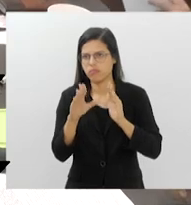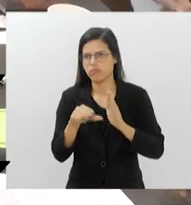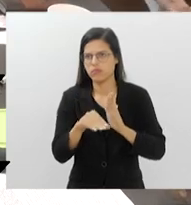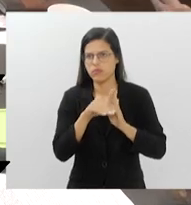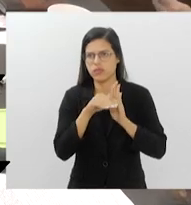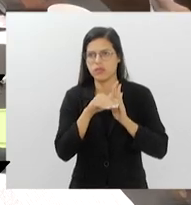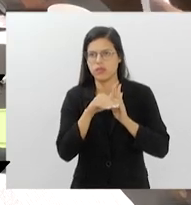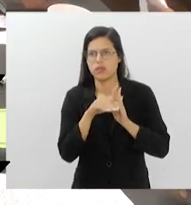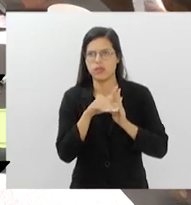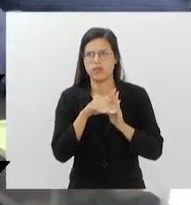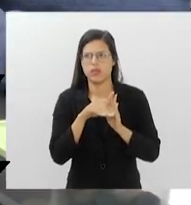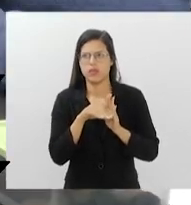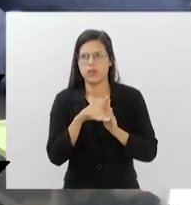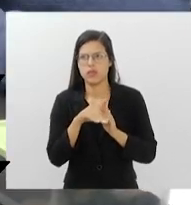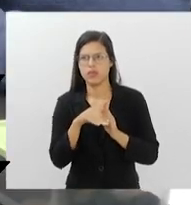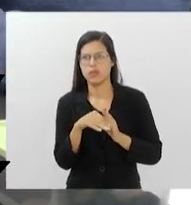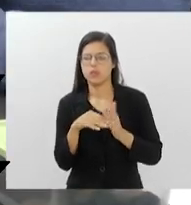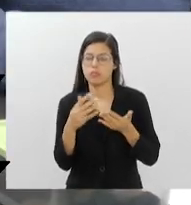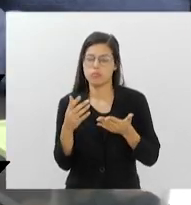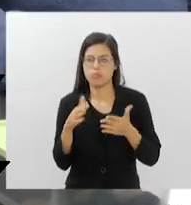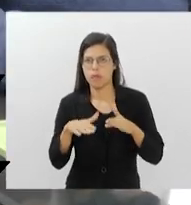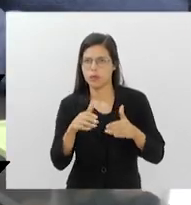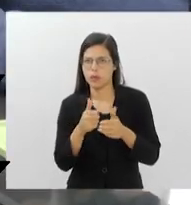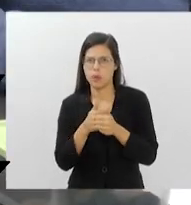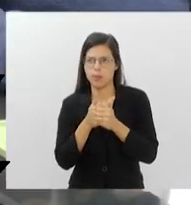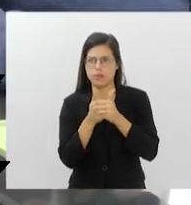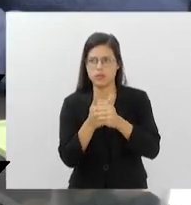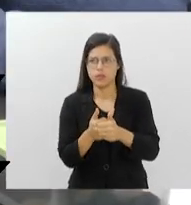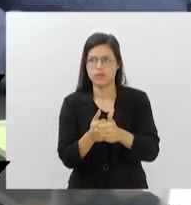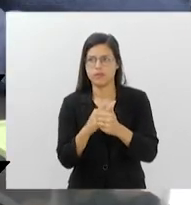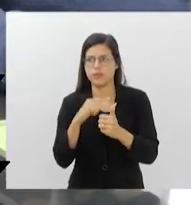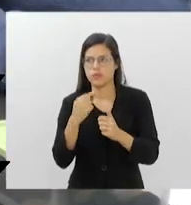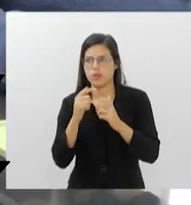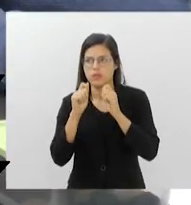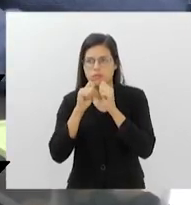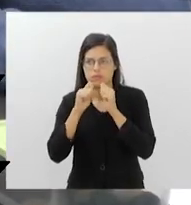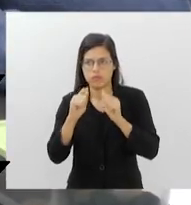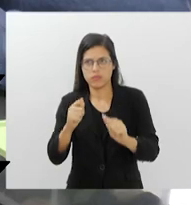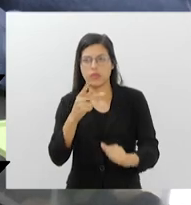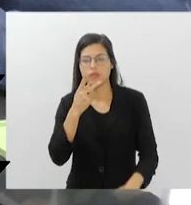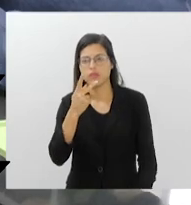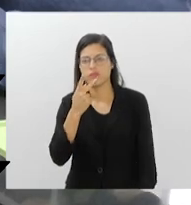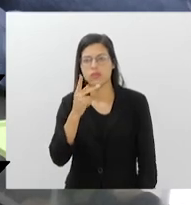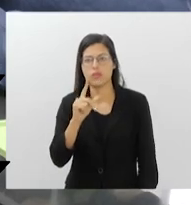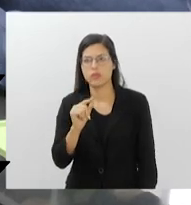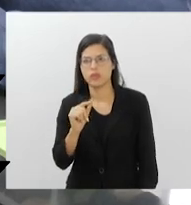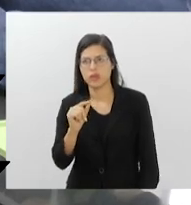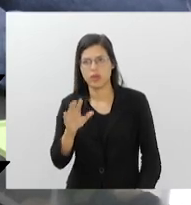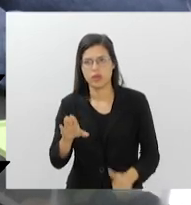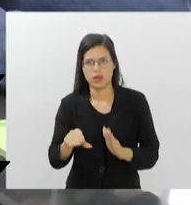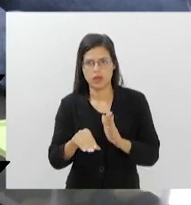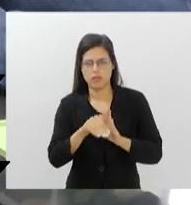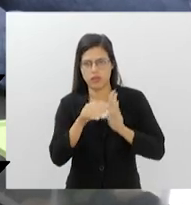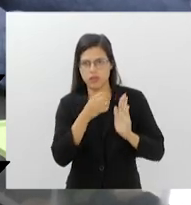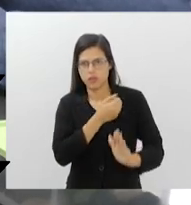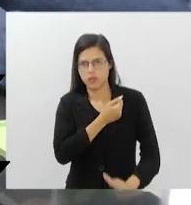propenso a a acompanhá-la a nossa Assessoria diz que a a emenda